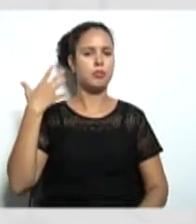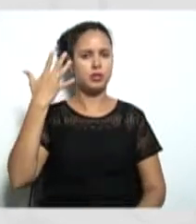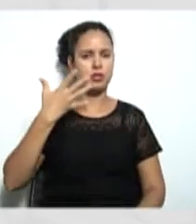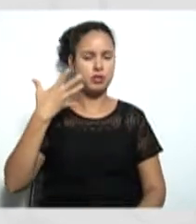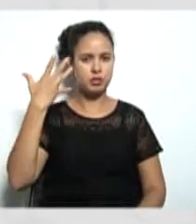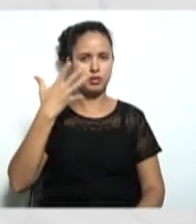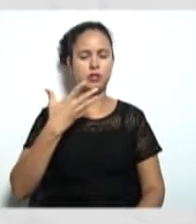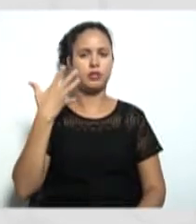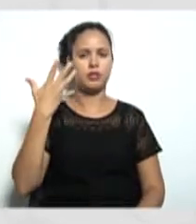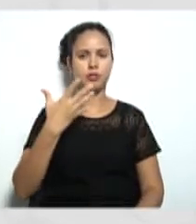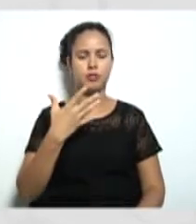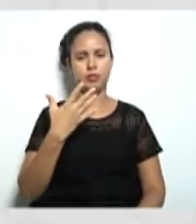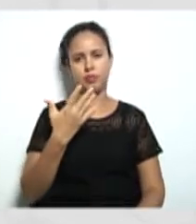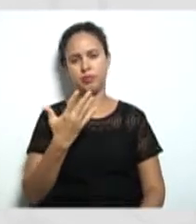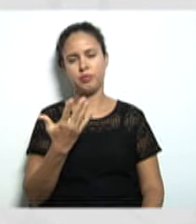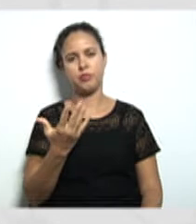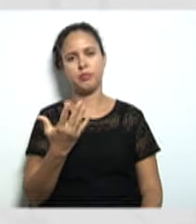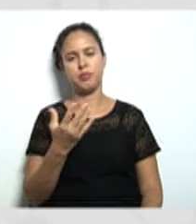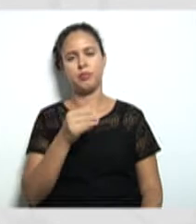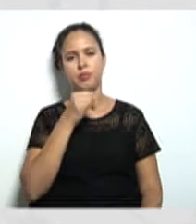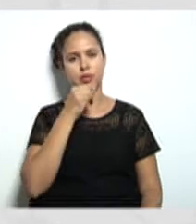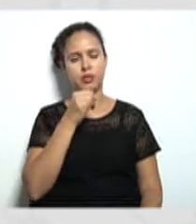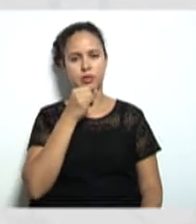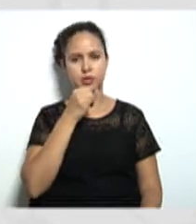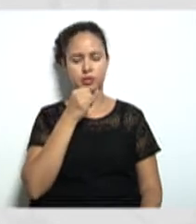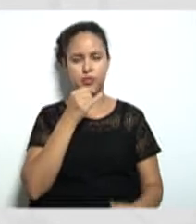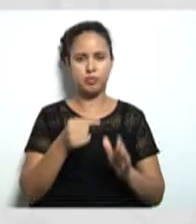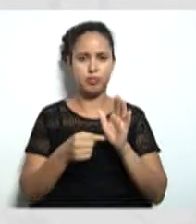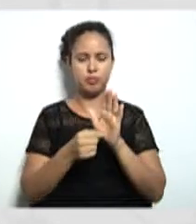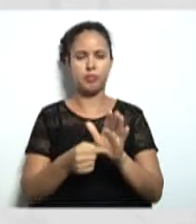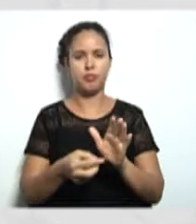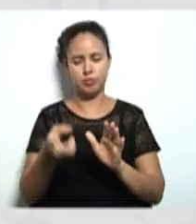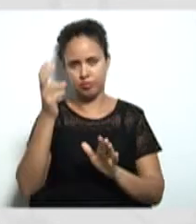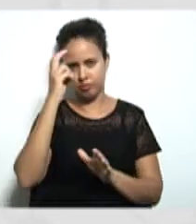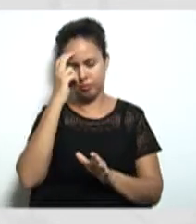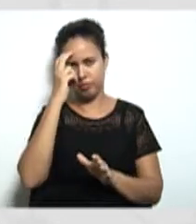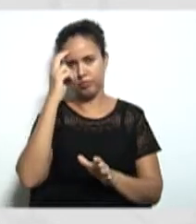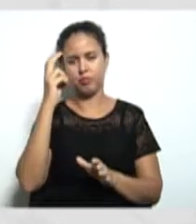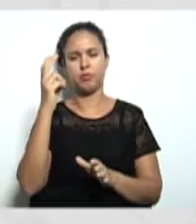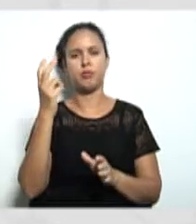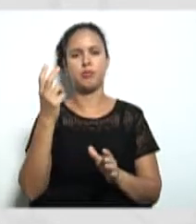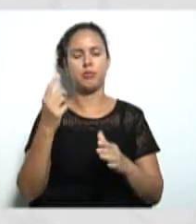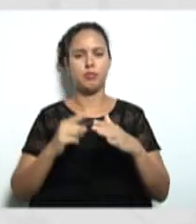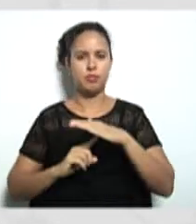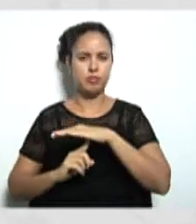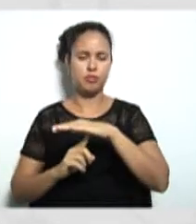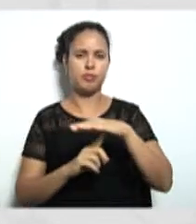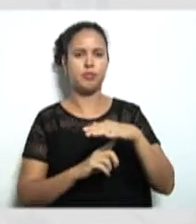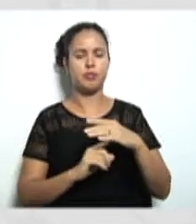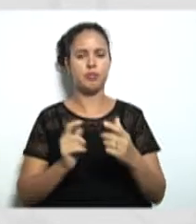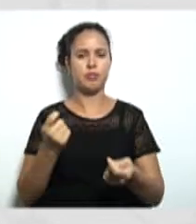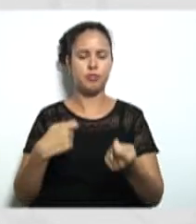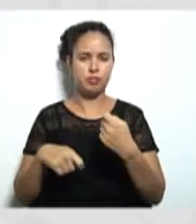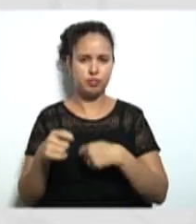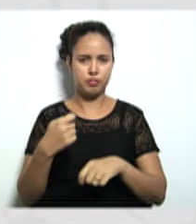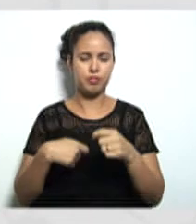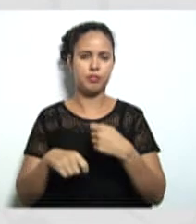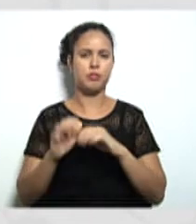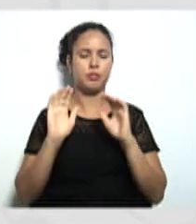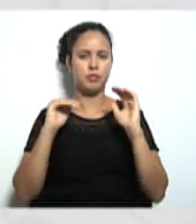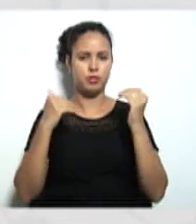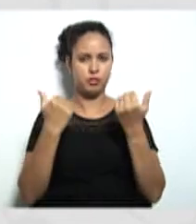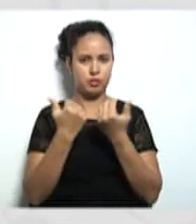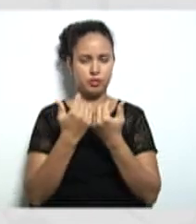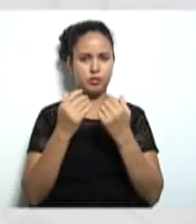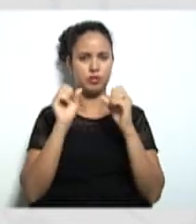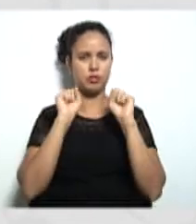eventos científicos como mostra cultural, feira de negócios, congresso, seminário. Nesse